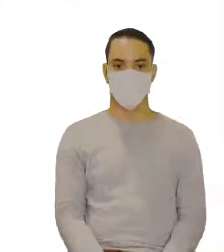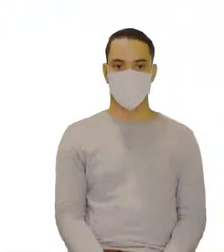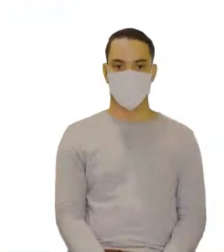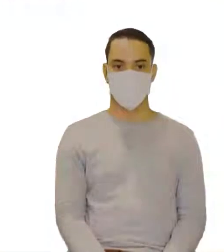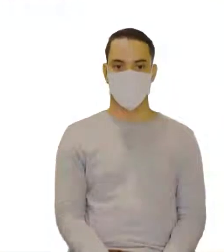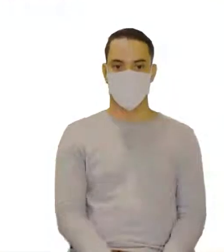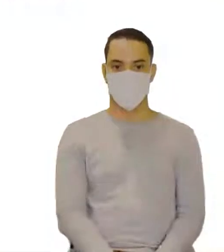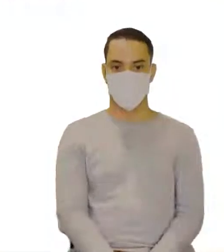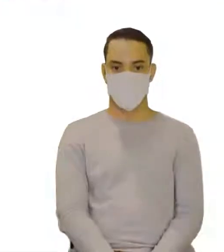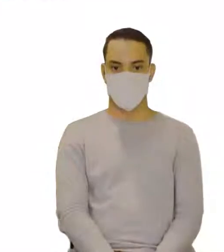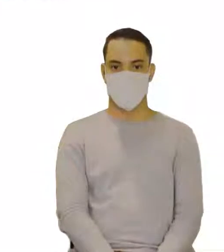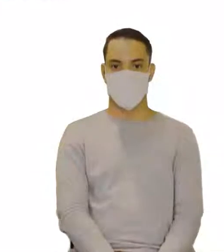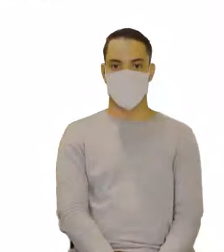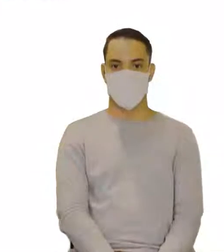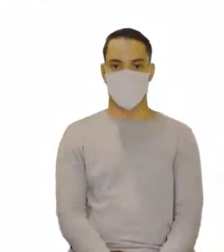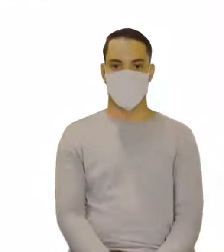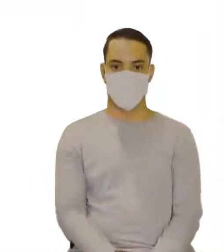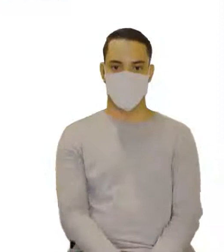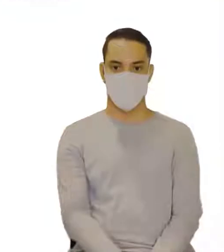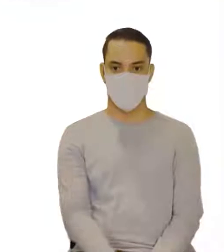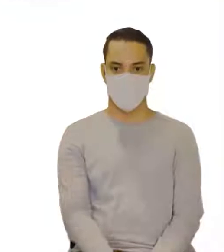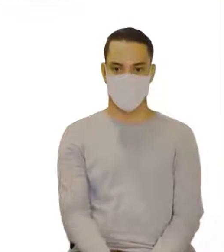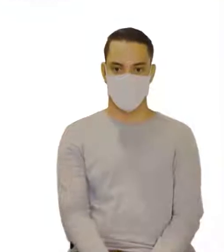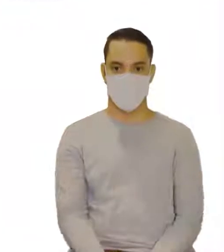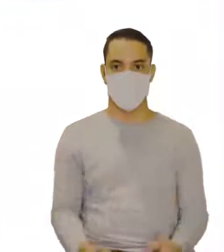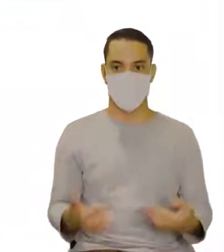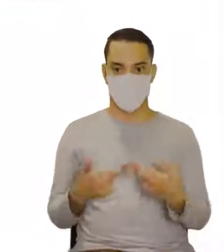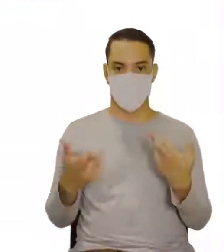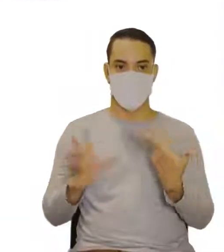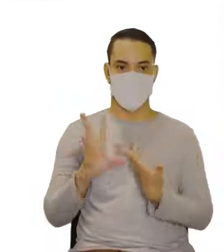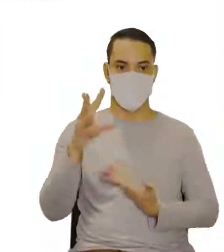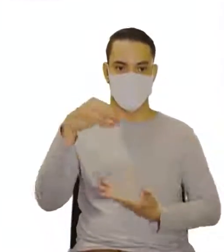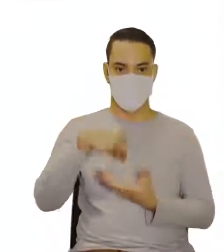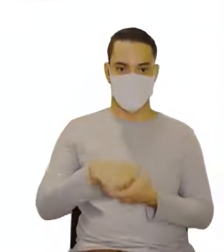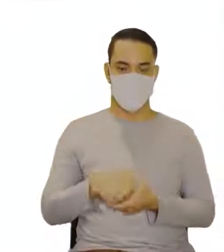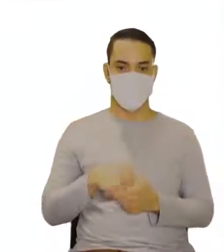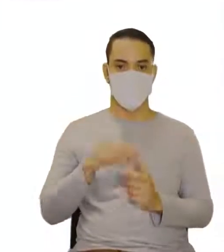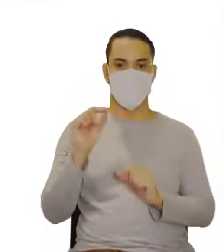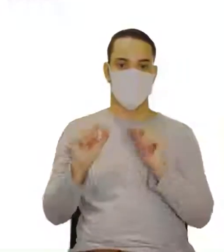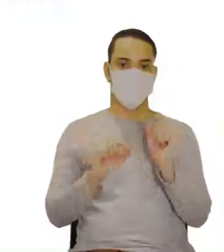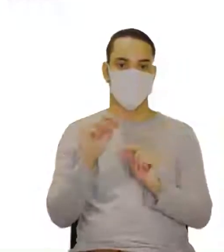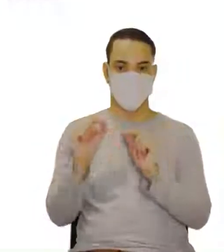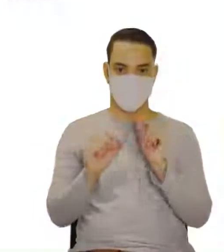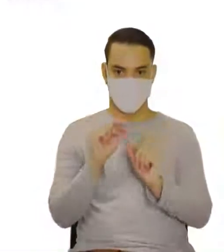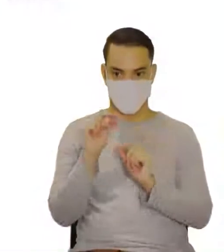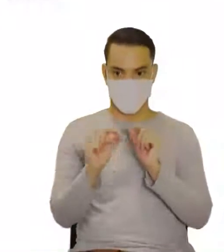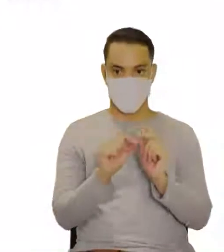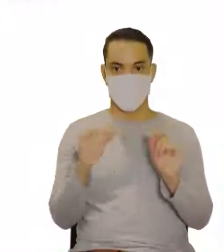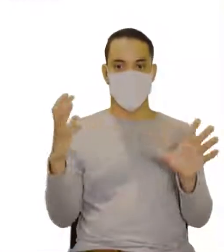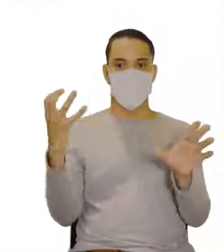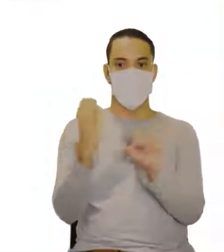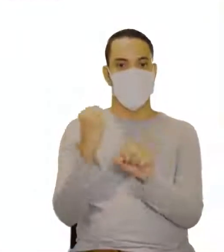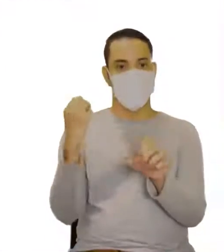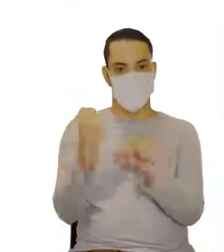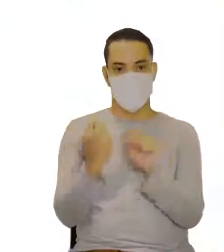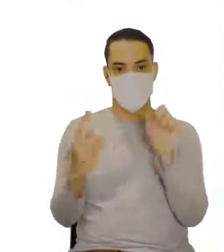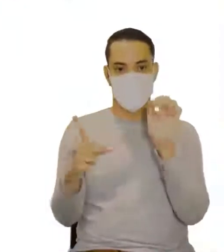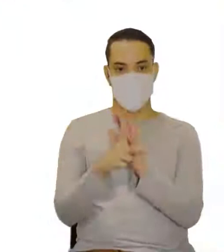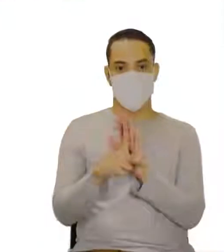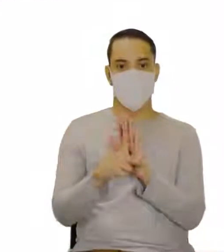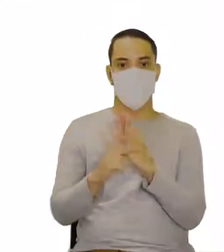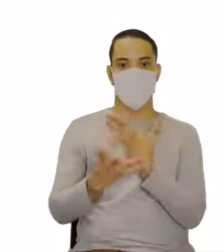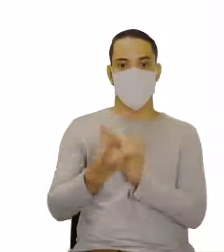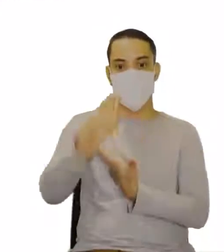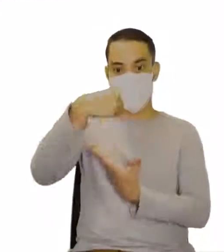ok? E a resistência interna do gerador equivalente é calculada como se fosse uma associação de resistores